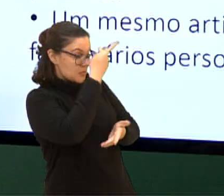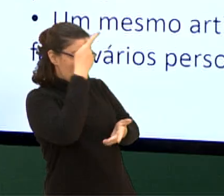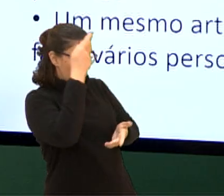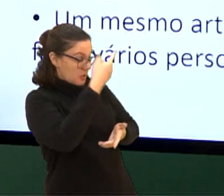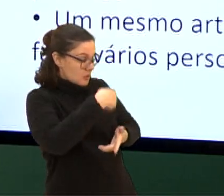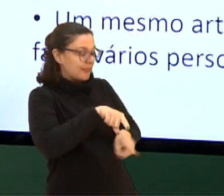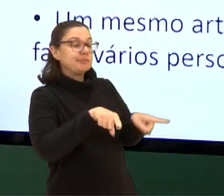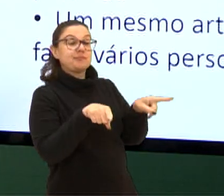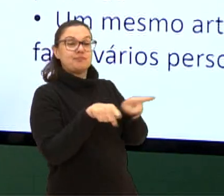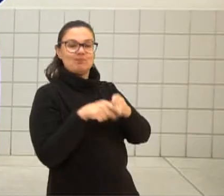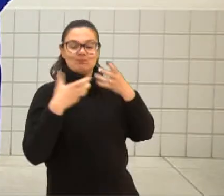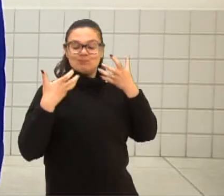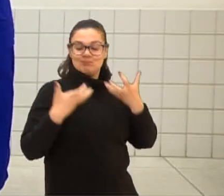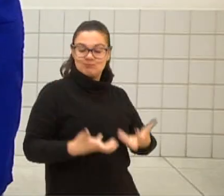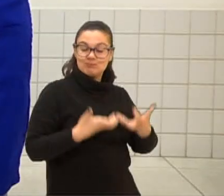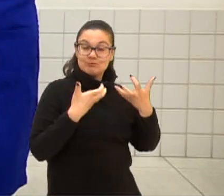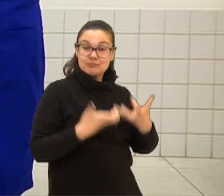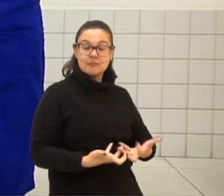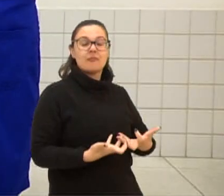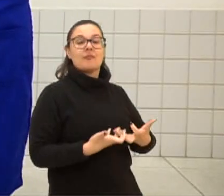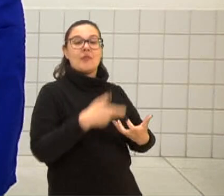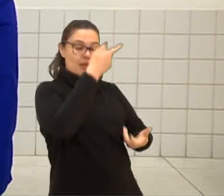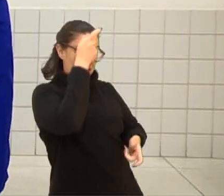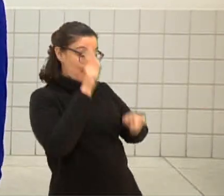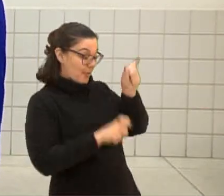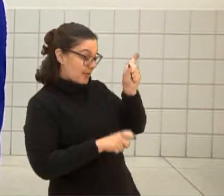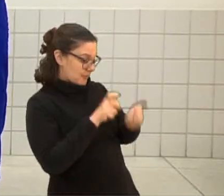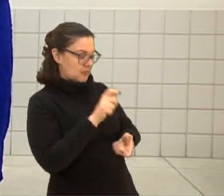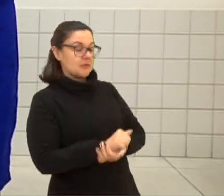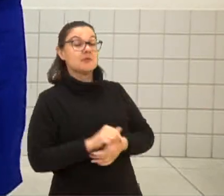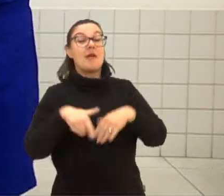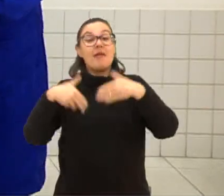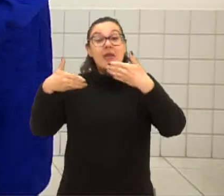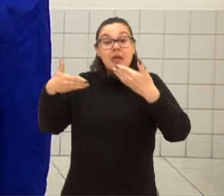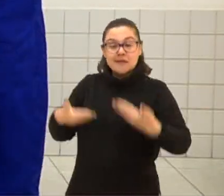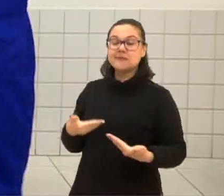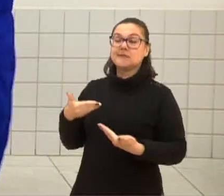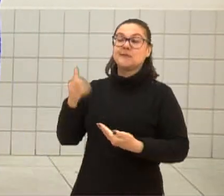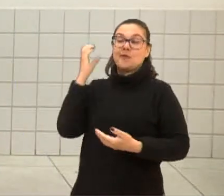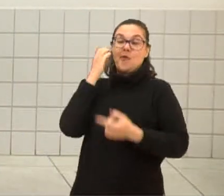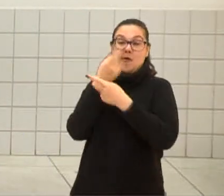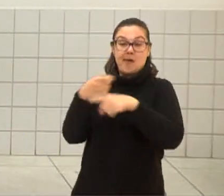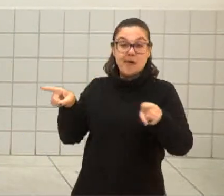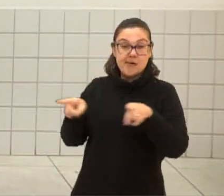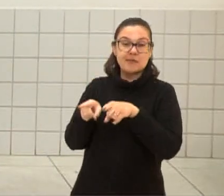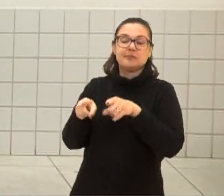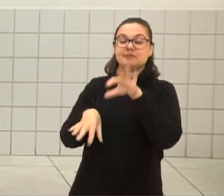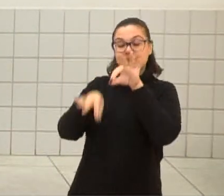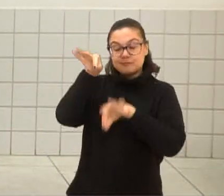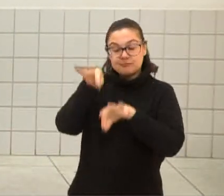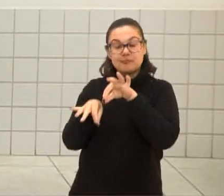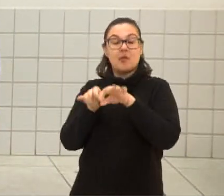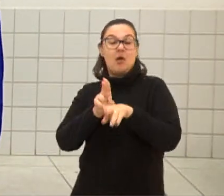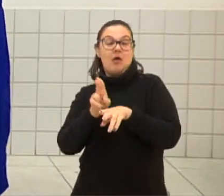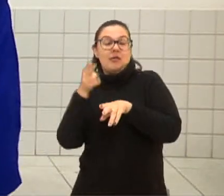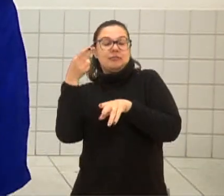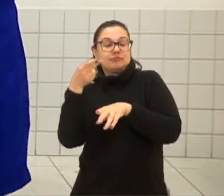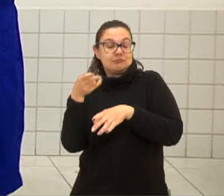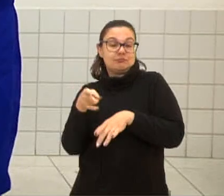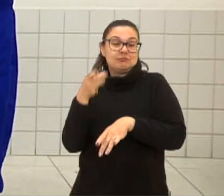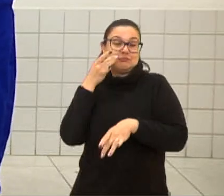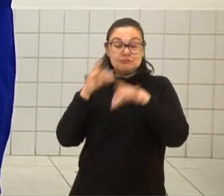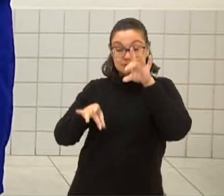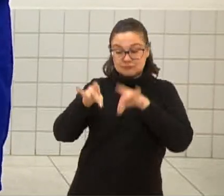vários personagens. Então, na radionovela, né, radioteatro, o artista ele podia fazer várias vozes diferentes,